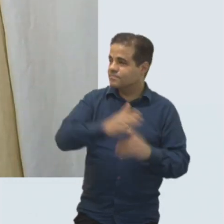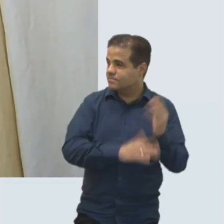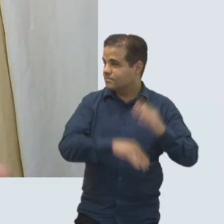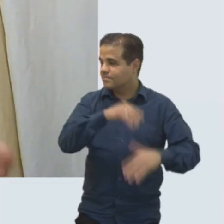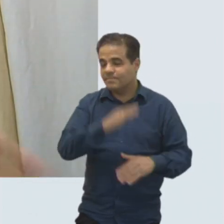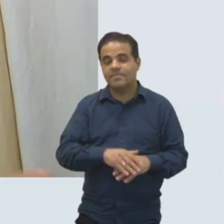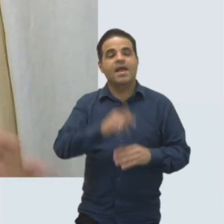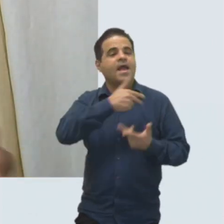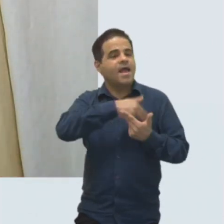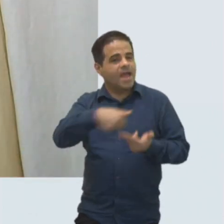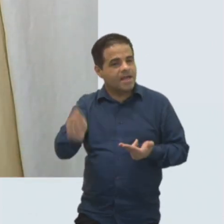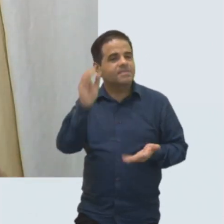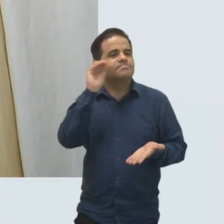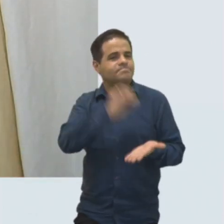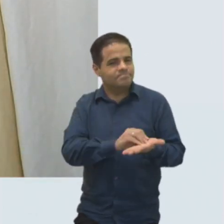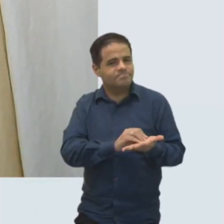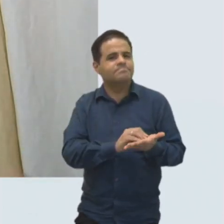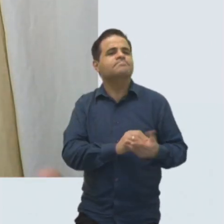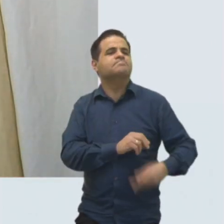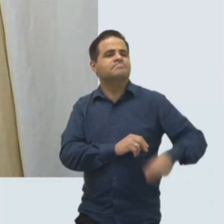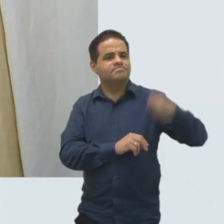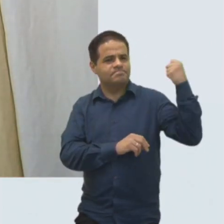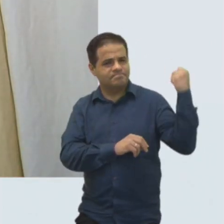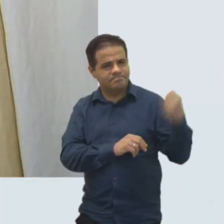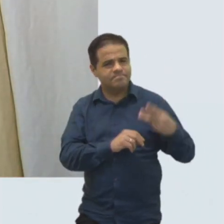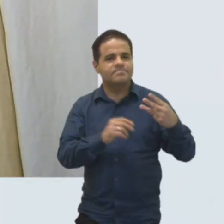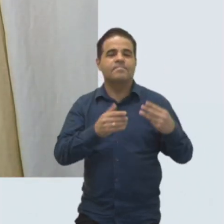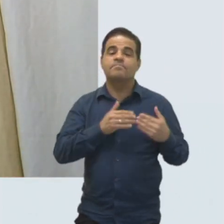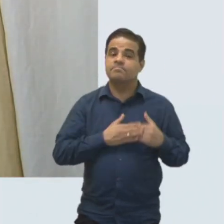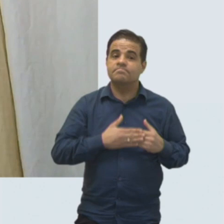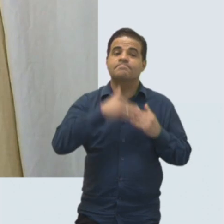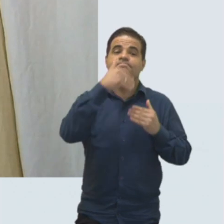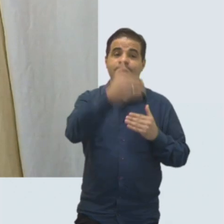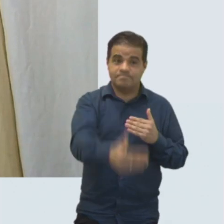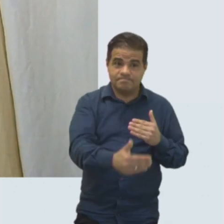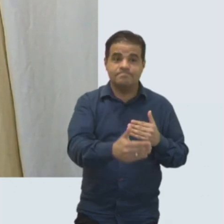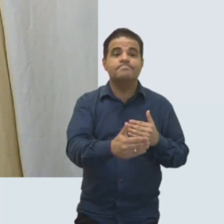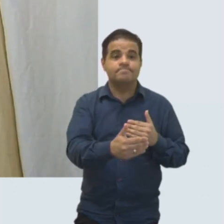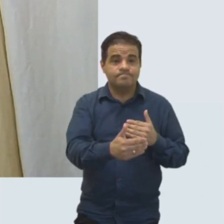Essas são 3 dos vários elementos que foram apresentados.